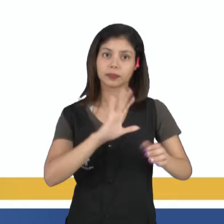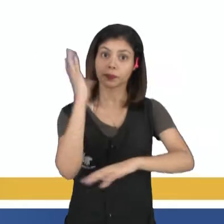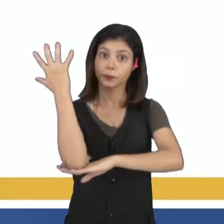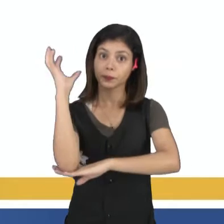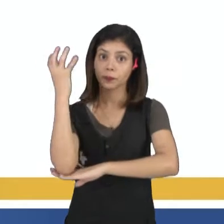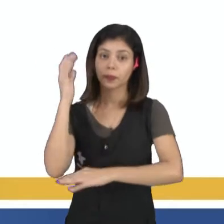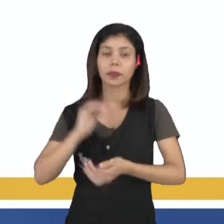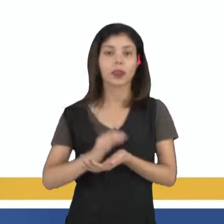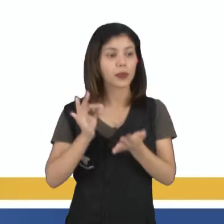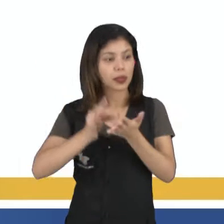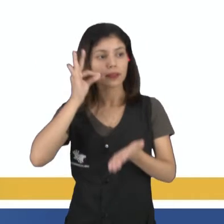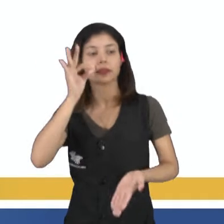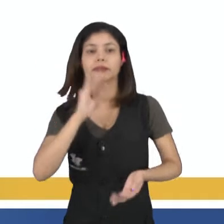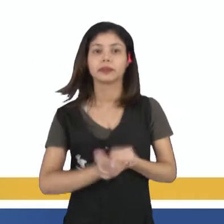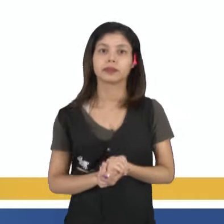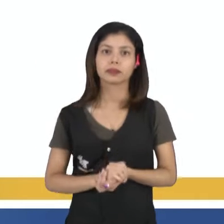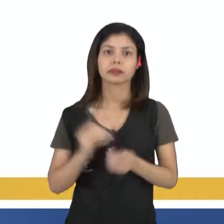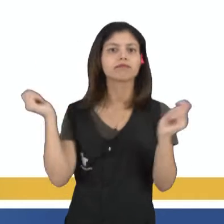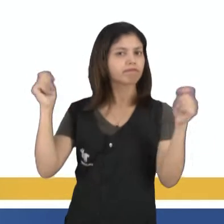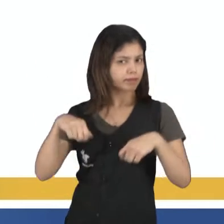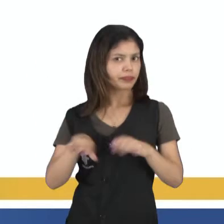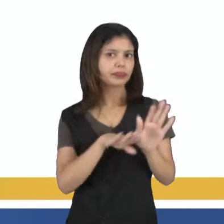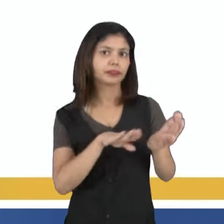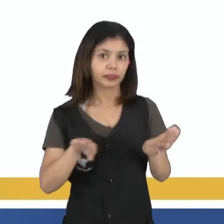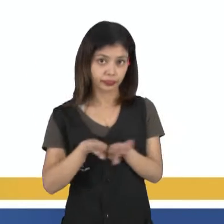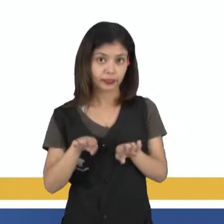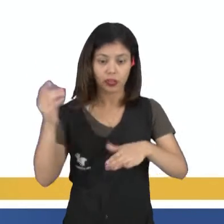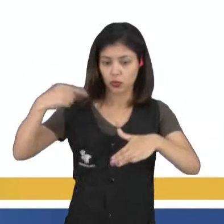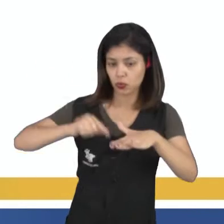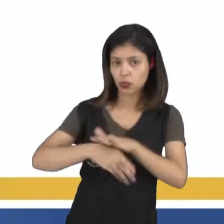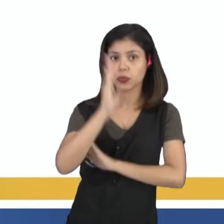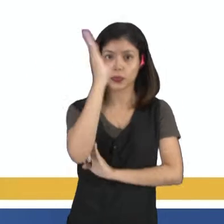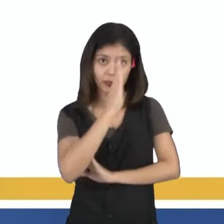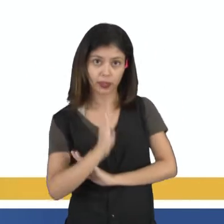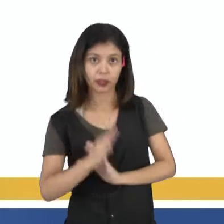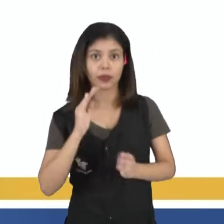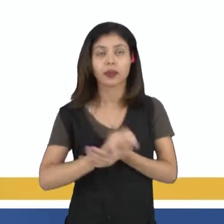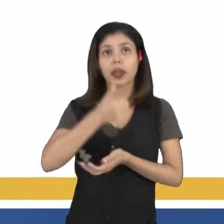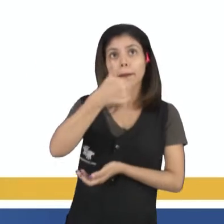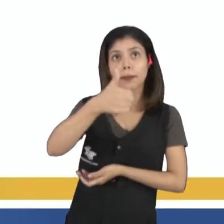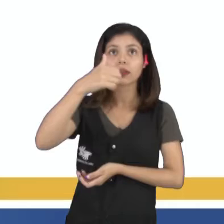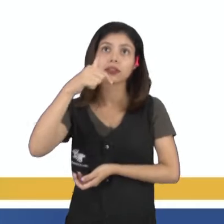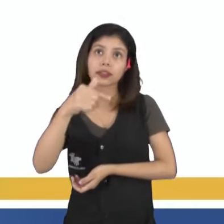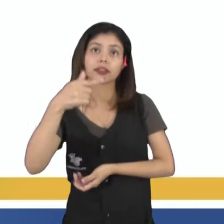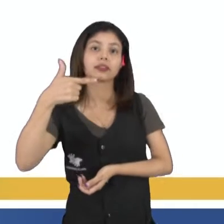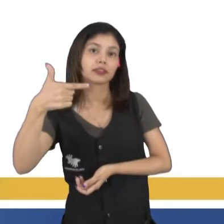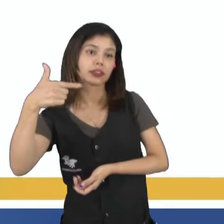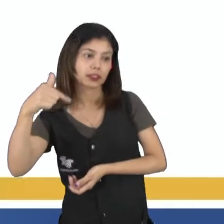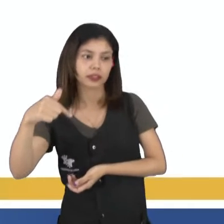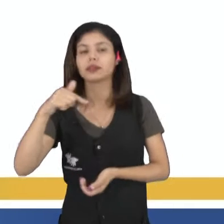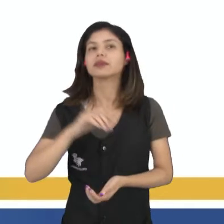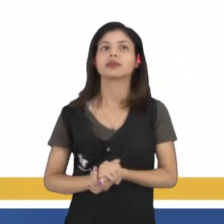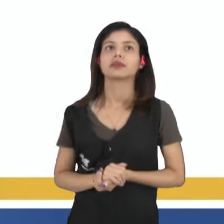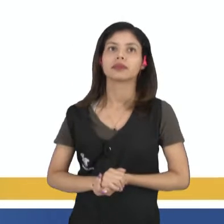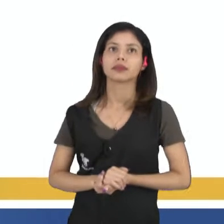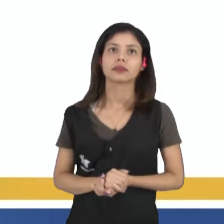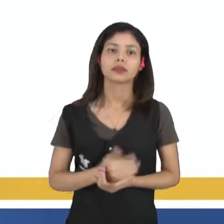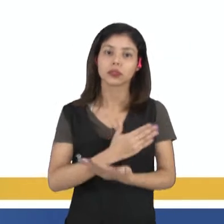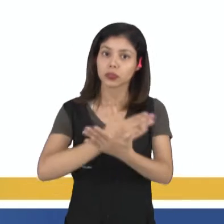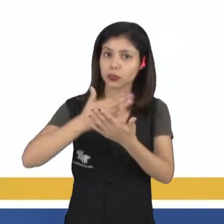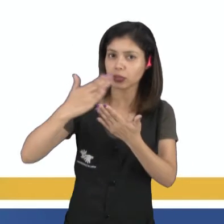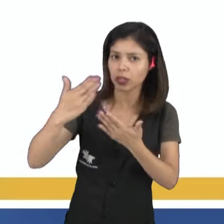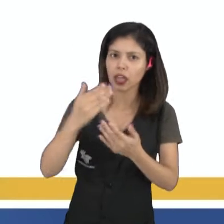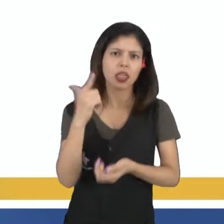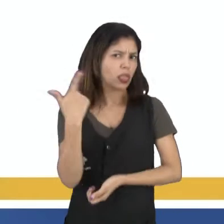nessas árvores é o café provavelmente ele foi introduzido no Brasil em 1727 Como eu disse para